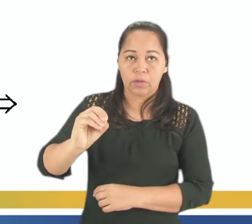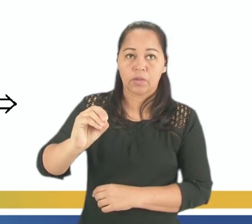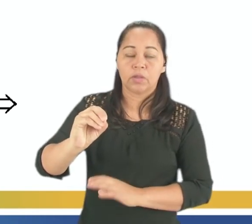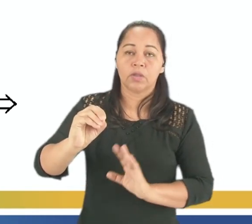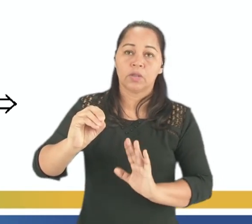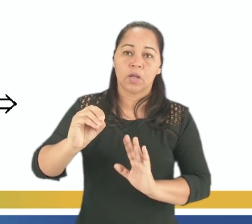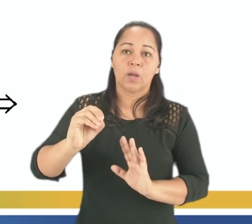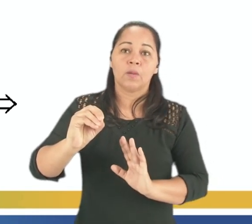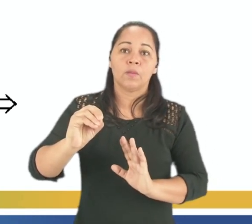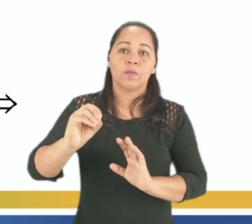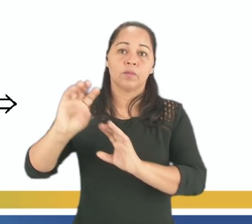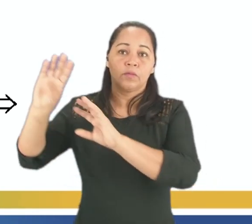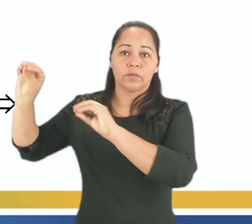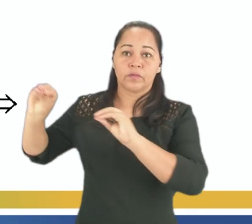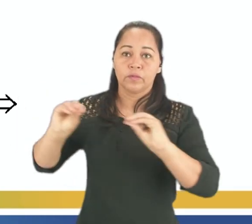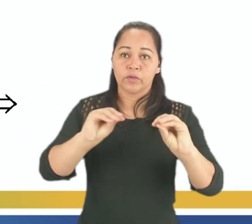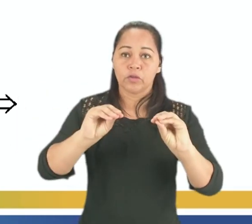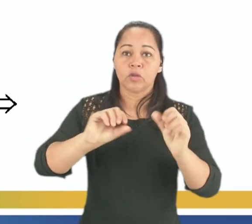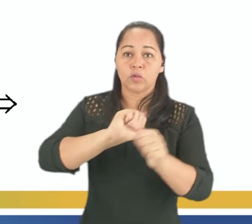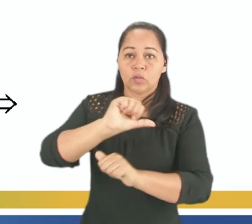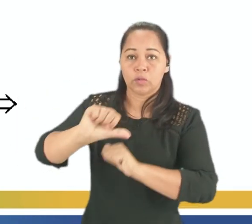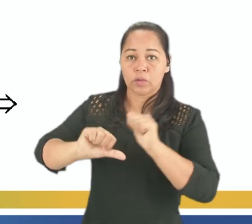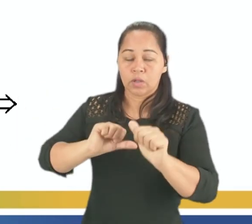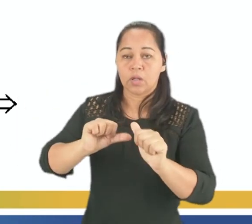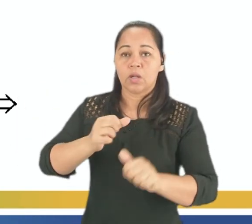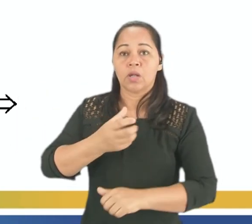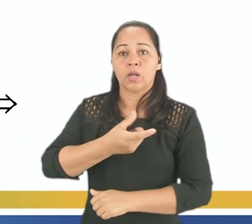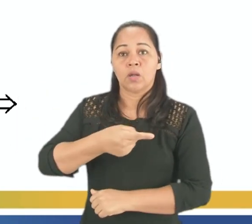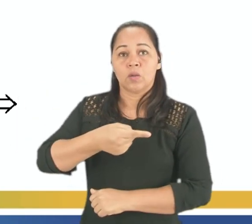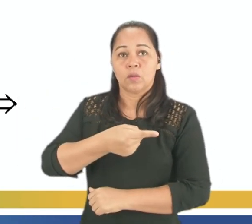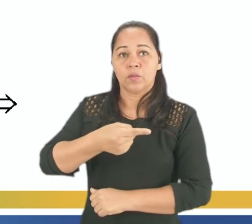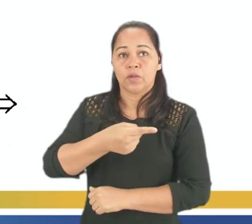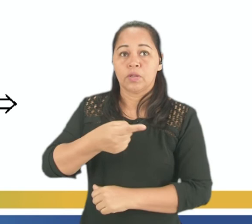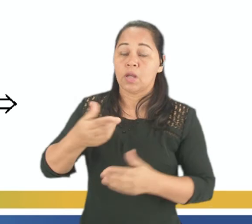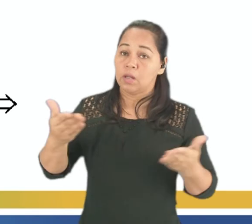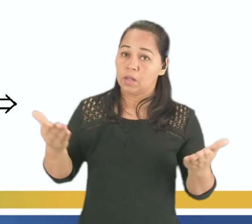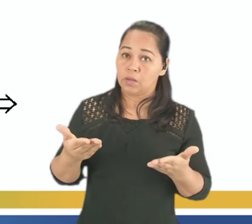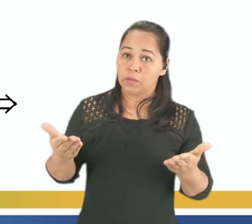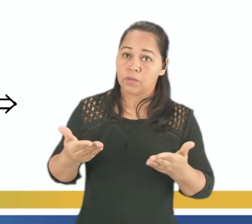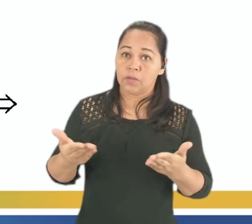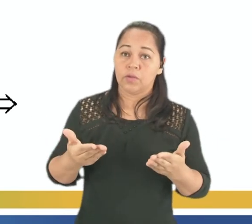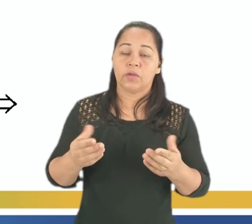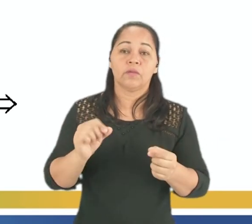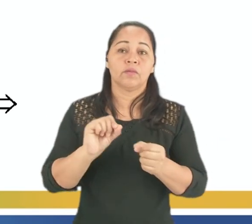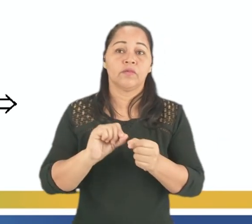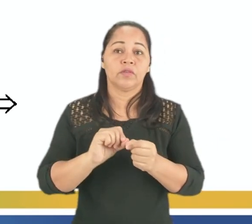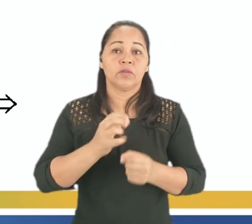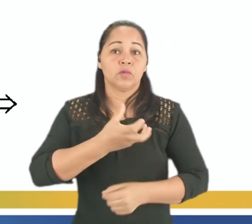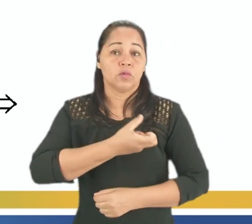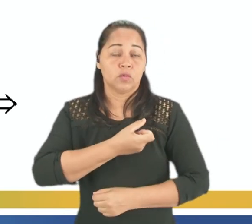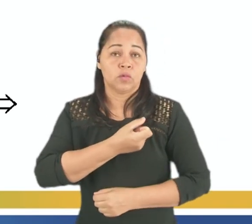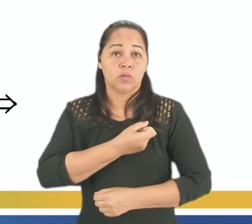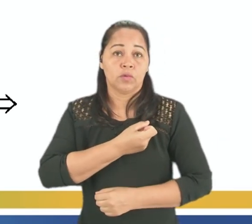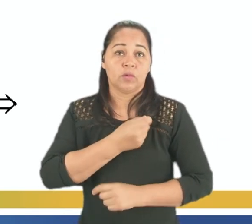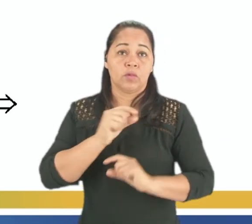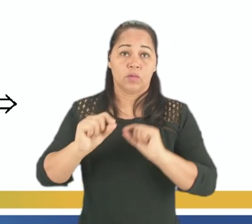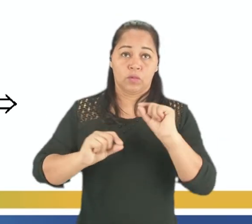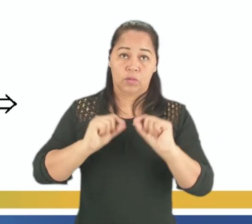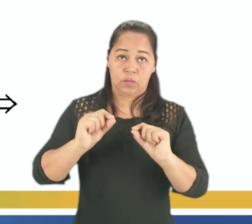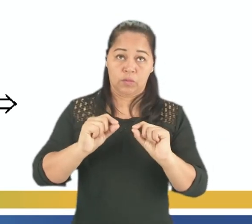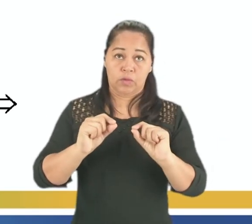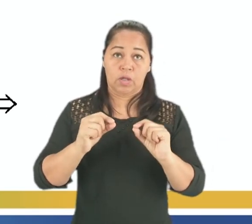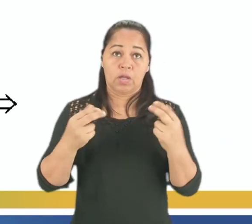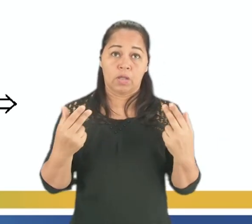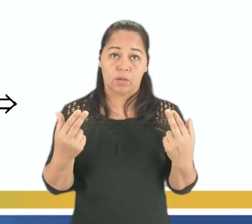sinalzinho negativo. Faremos agora, então, o agrupamento desses números que estão de um lado e do outro da